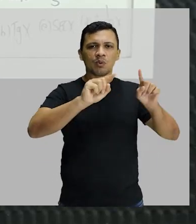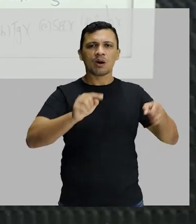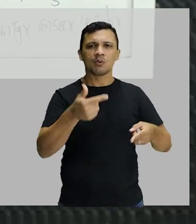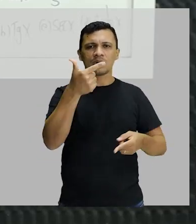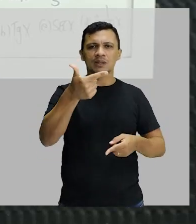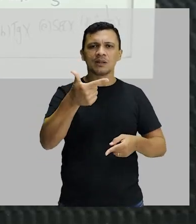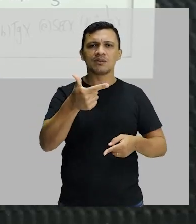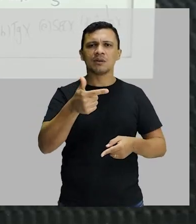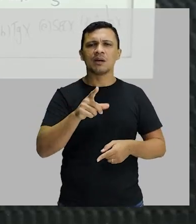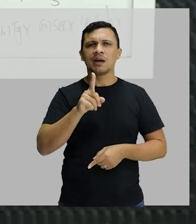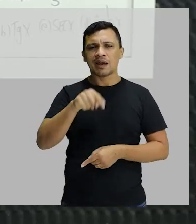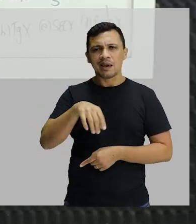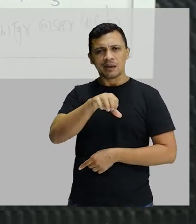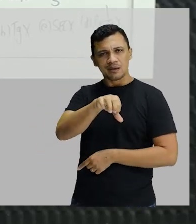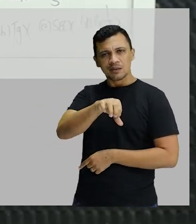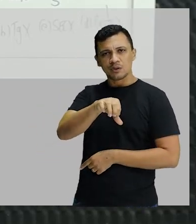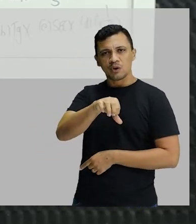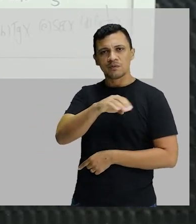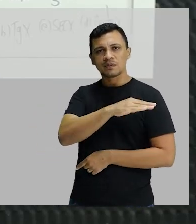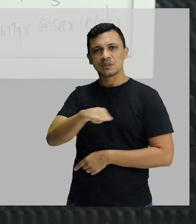9/25.